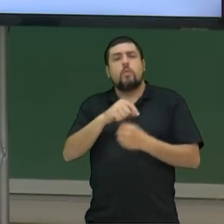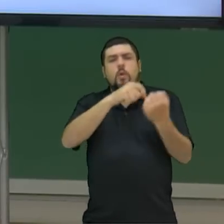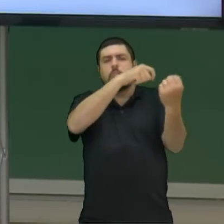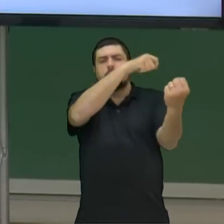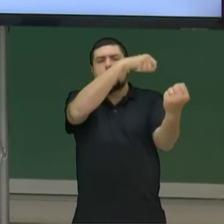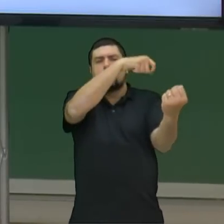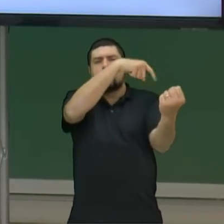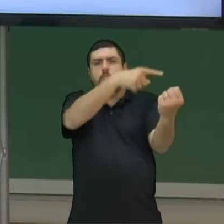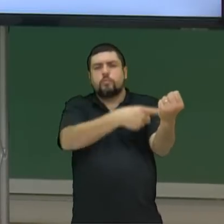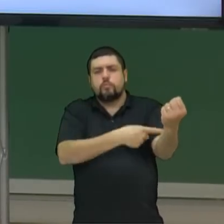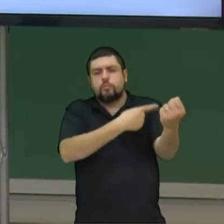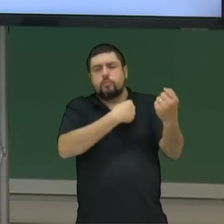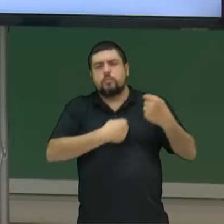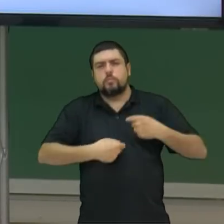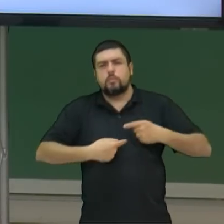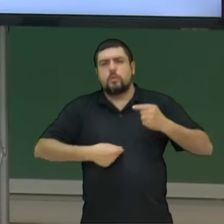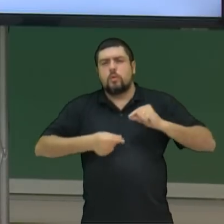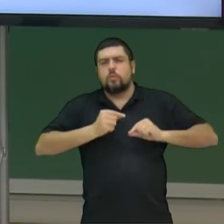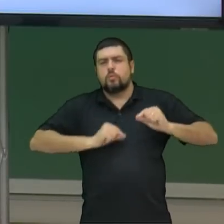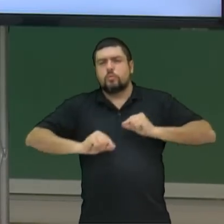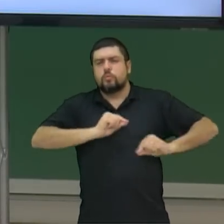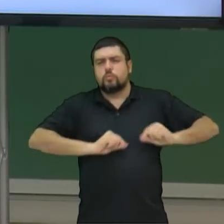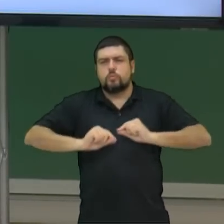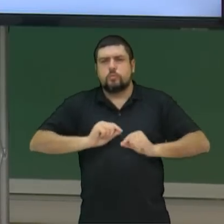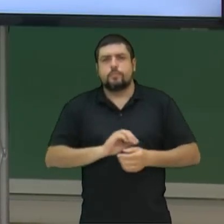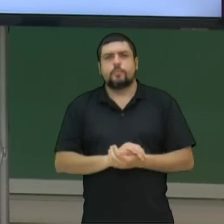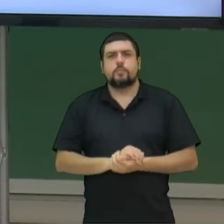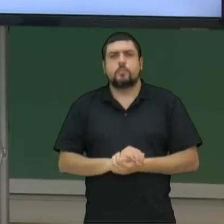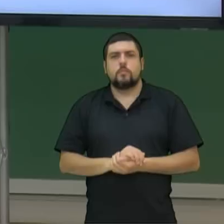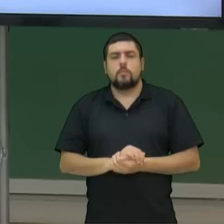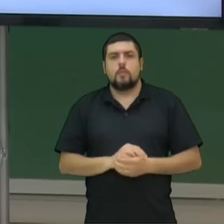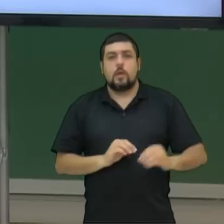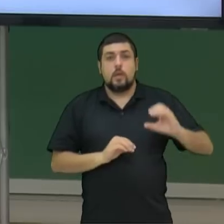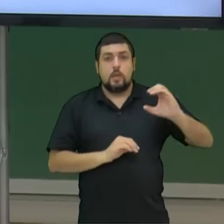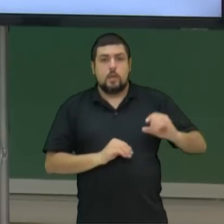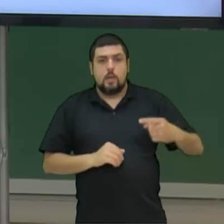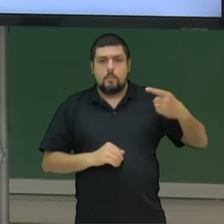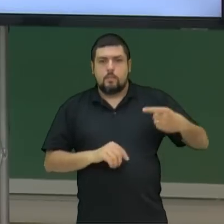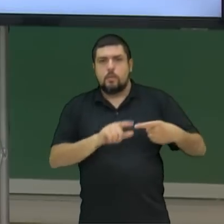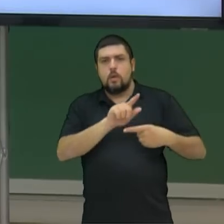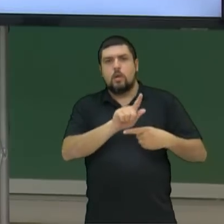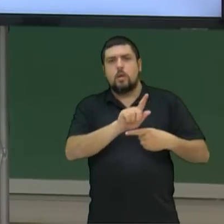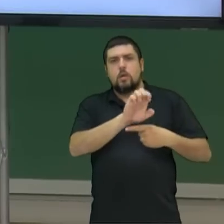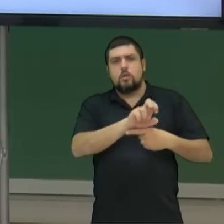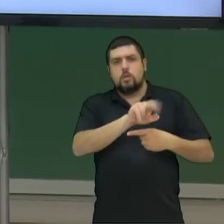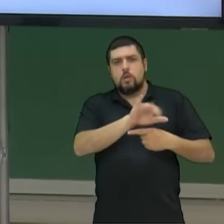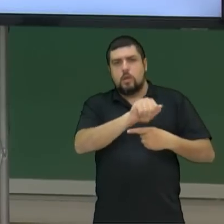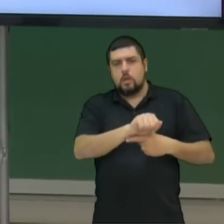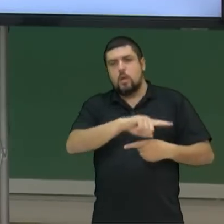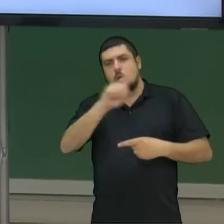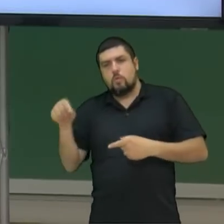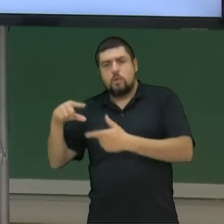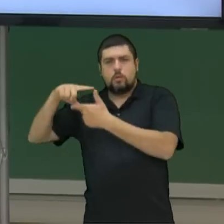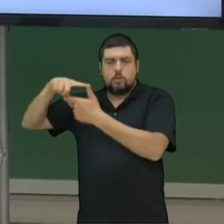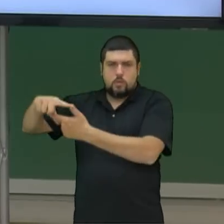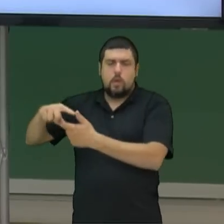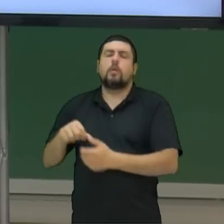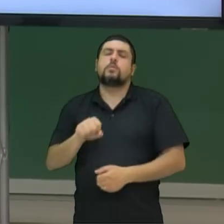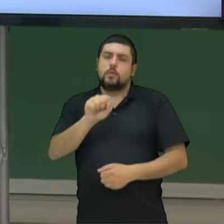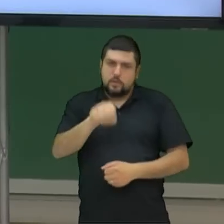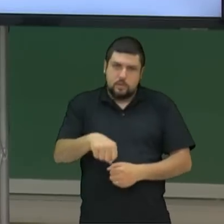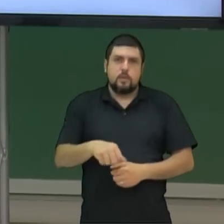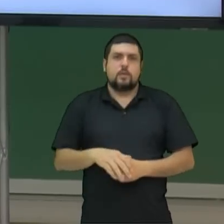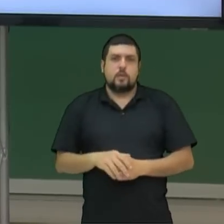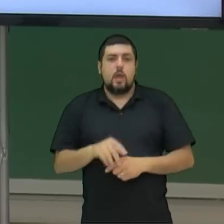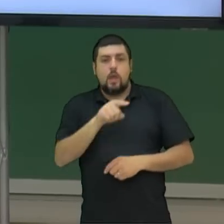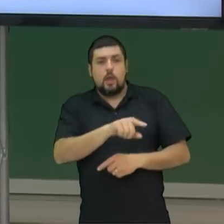disso, né? Letra C. A primeira é uma vacina gênica e a segunda uma tradicional? Isso mesmo. A primeira é a vacina gênica